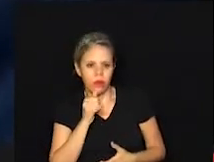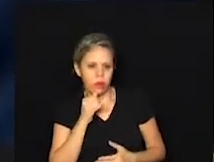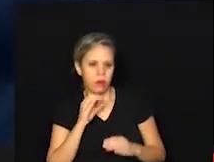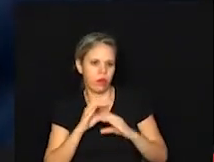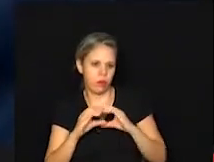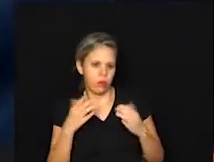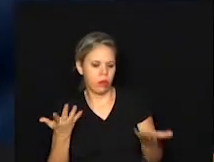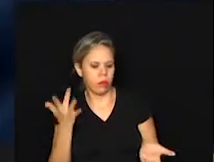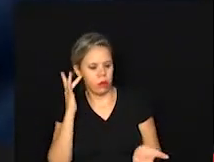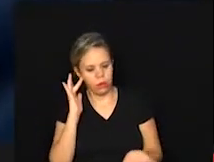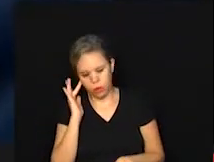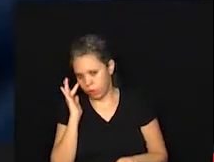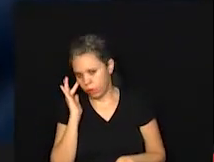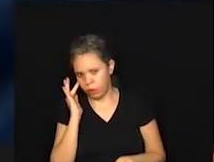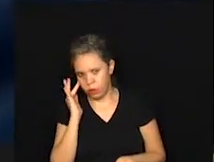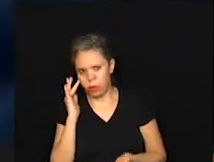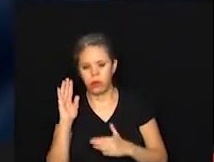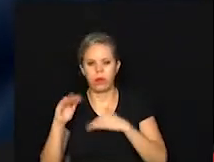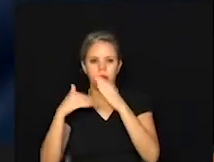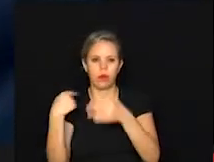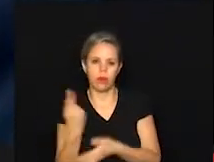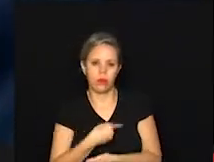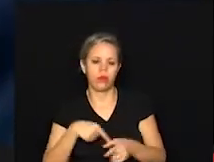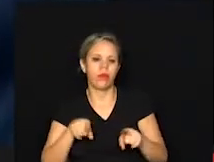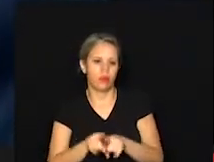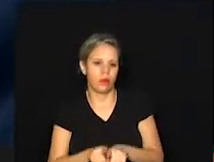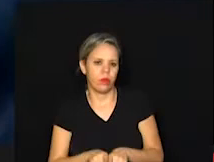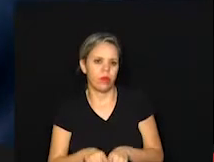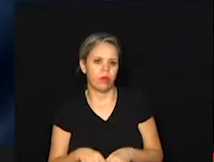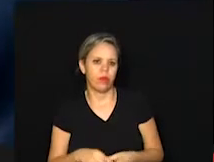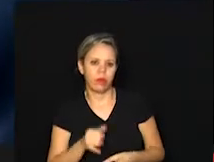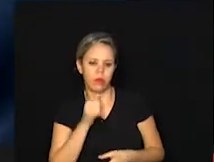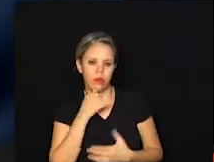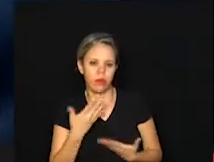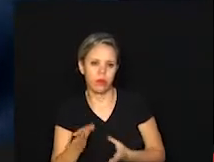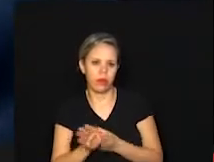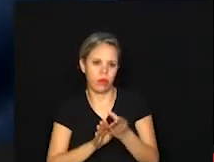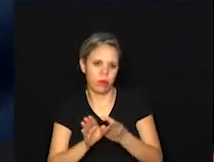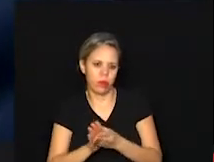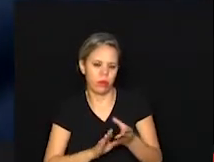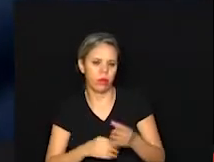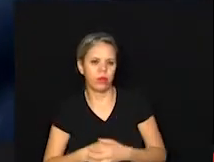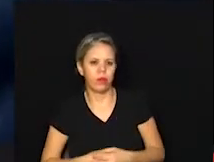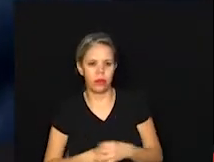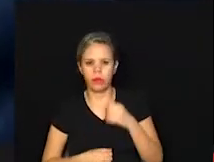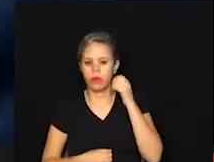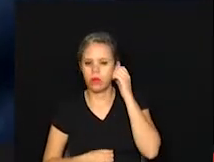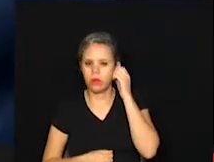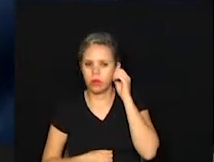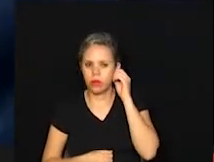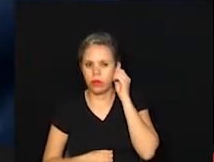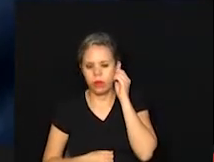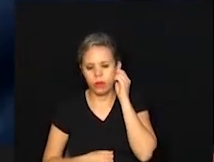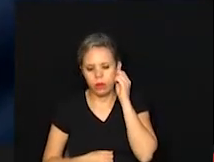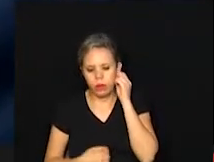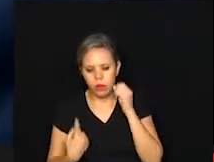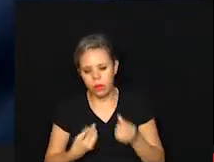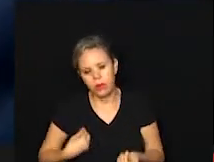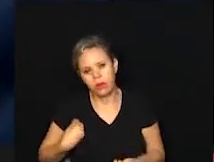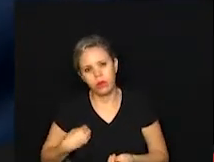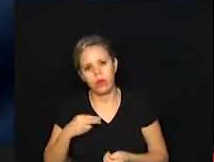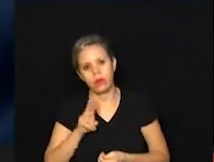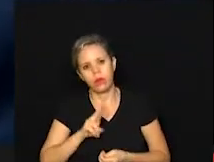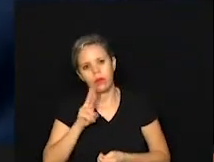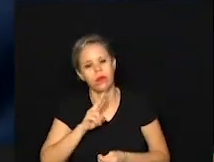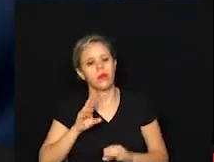comunicação, eu acho que é um envolvimento nosso também enquanto conselheiro, conselheira. Estamos usando os